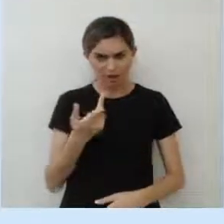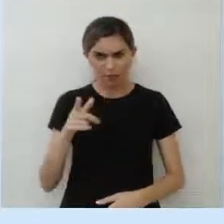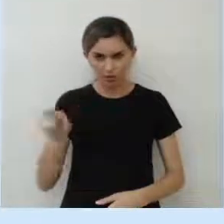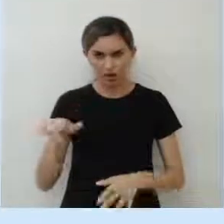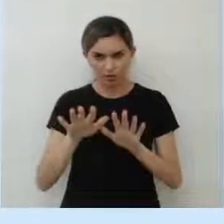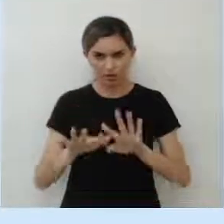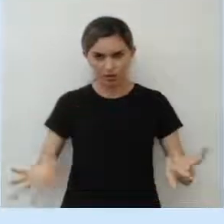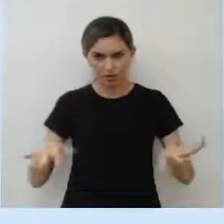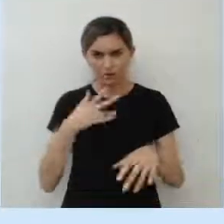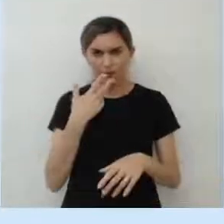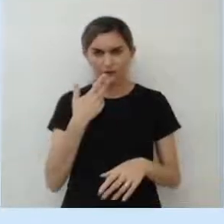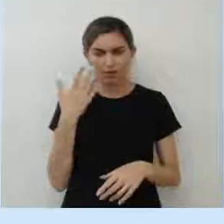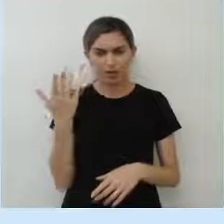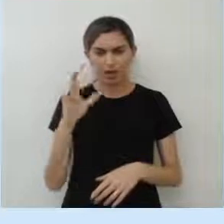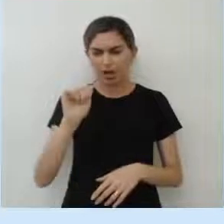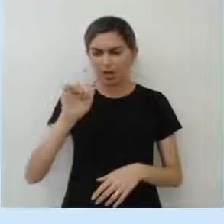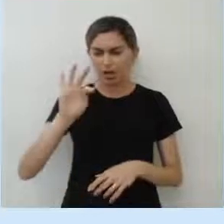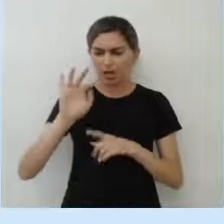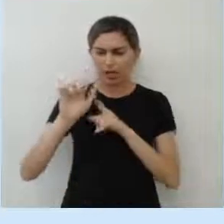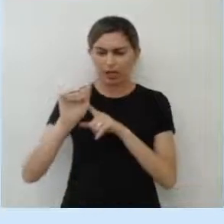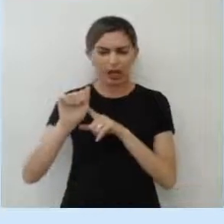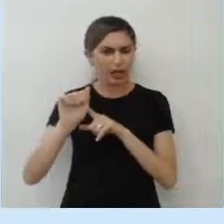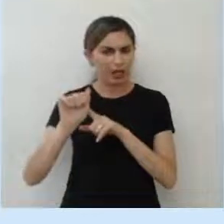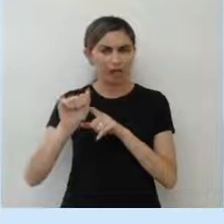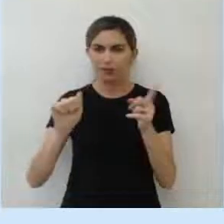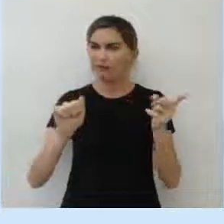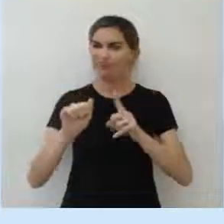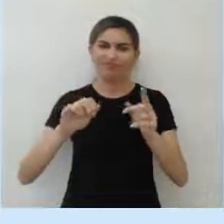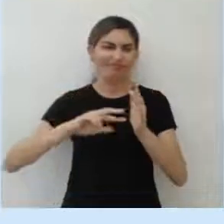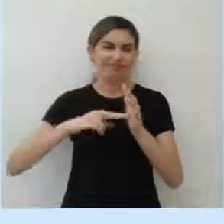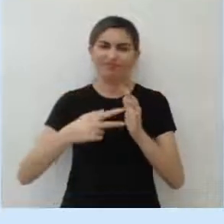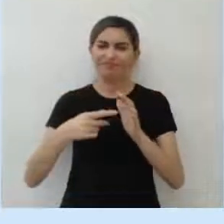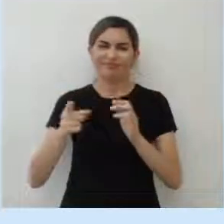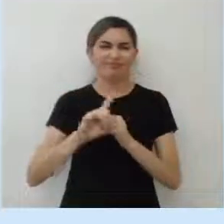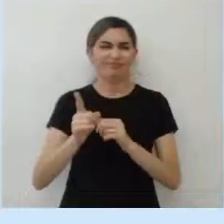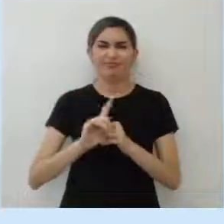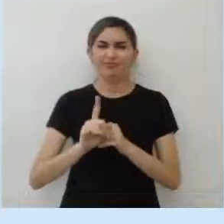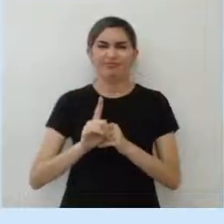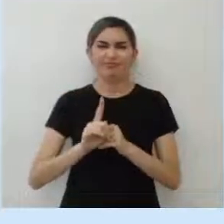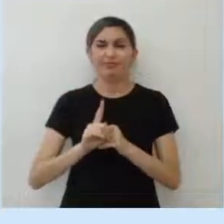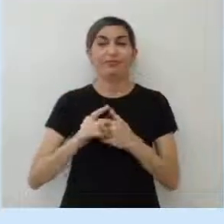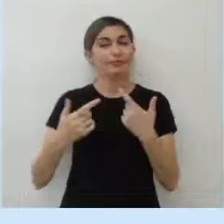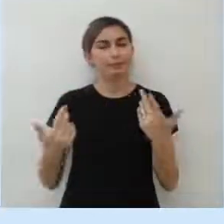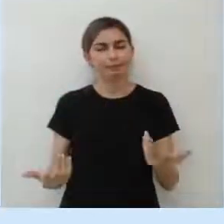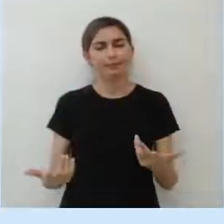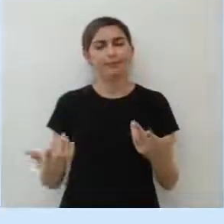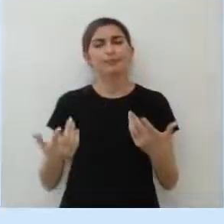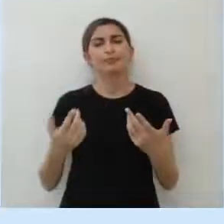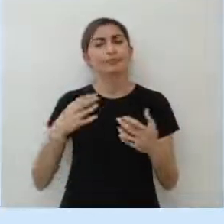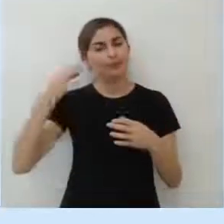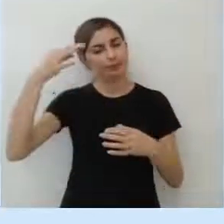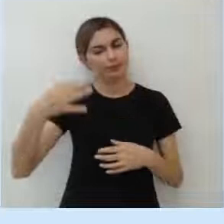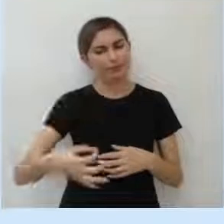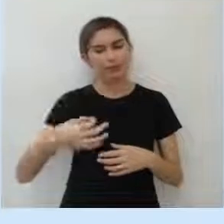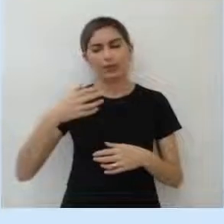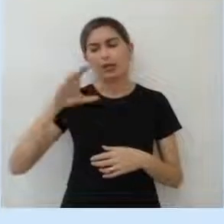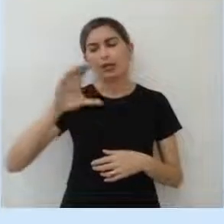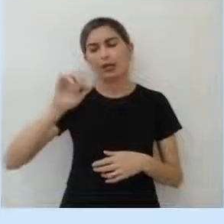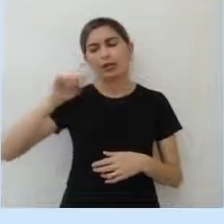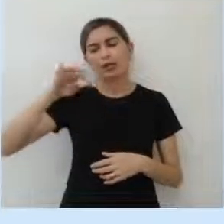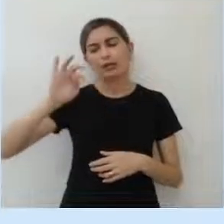assim que a gente diz? Ele vai cantar? Não faz sentido, né? Não é o caso, né? Então, o certo é, ele